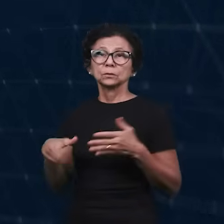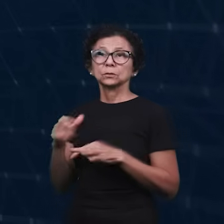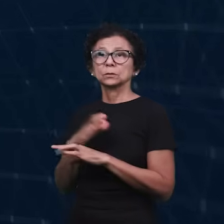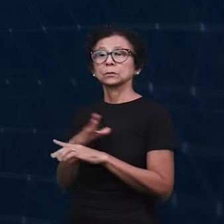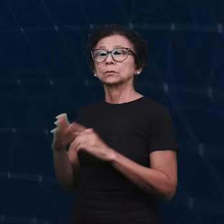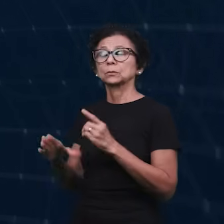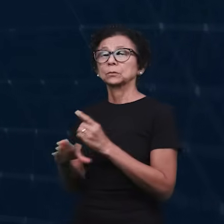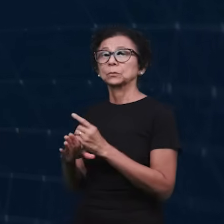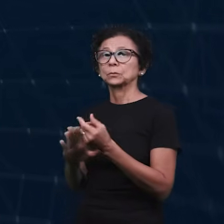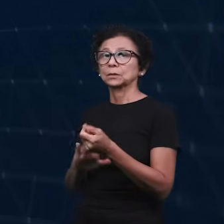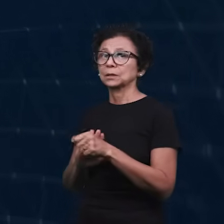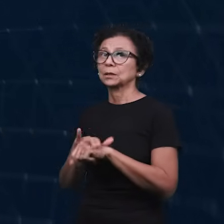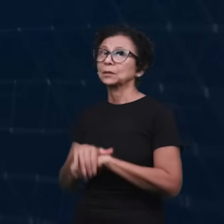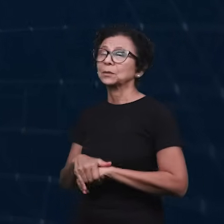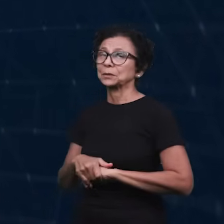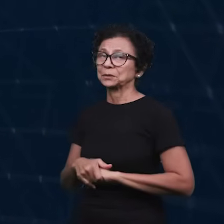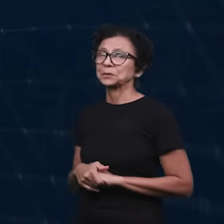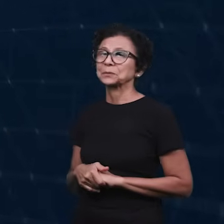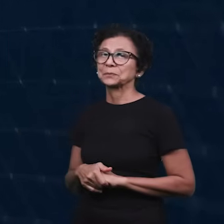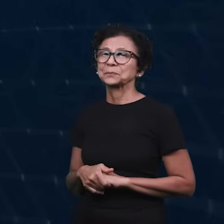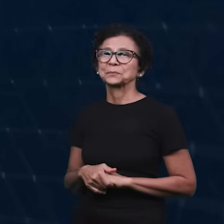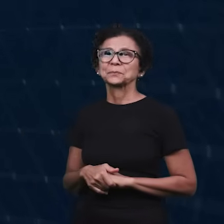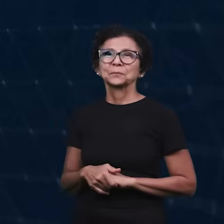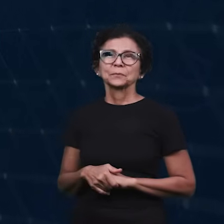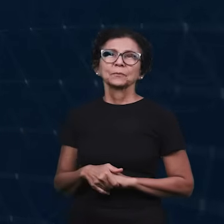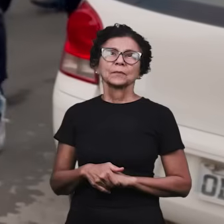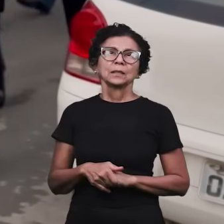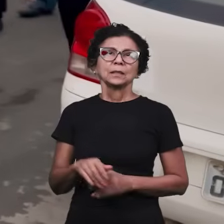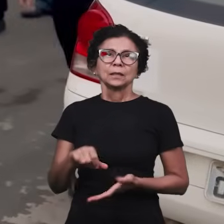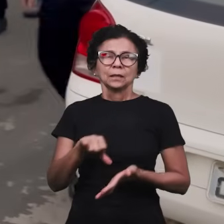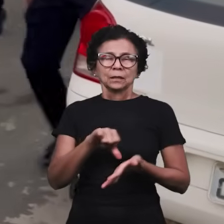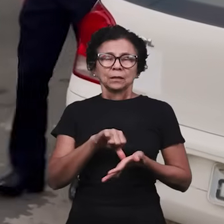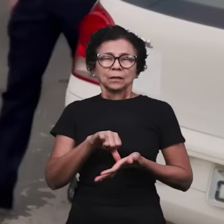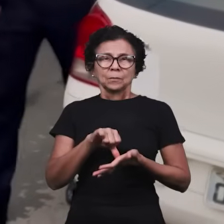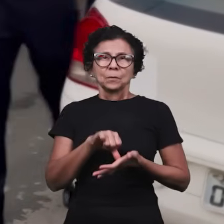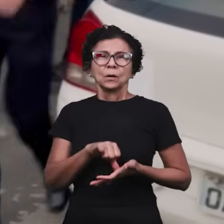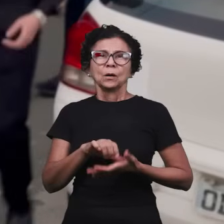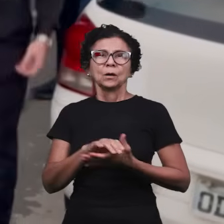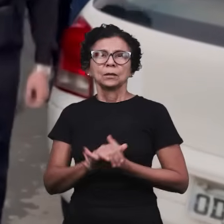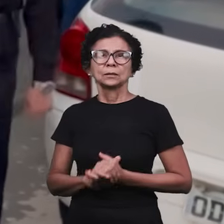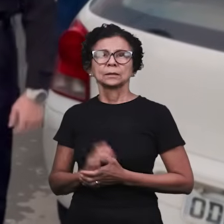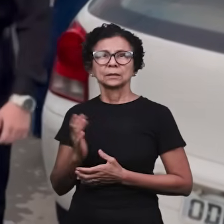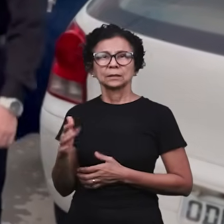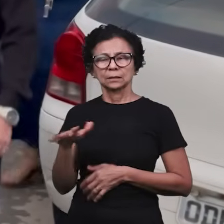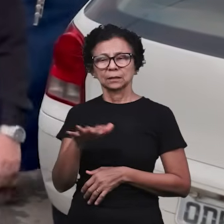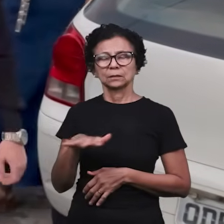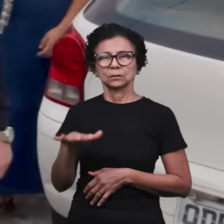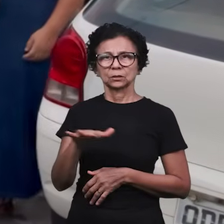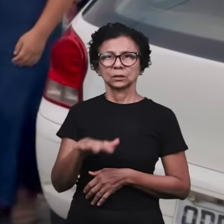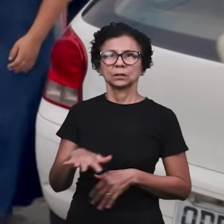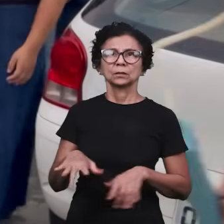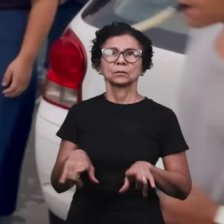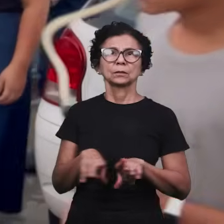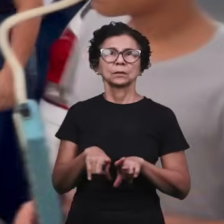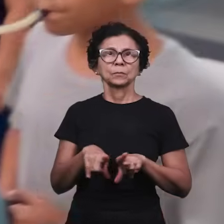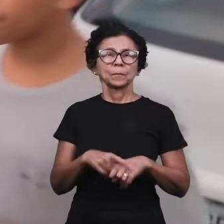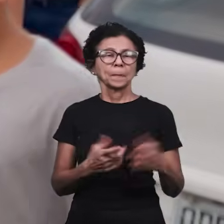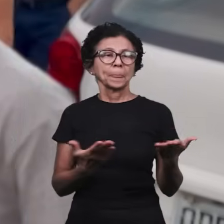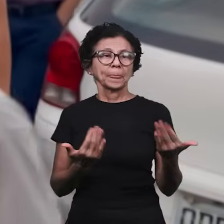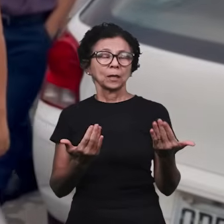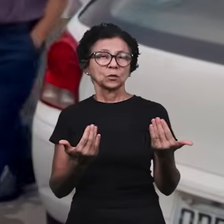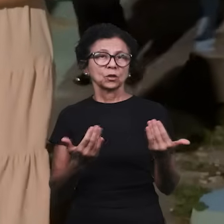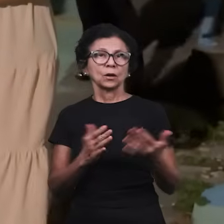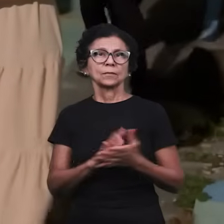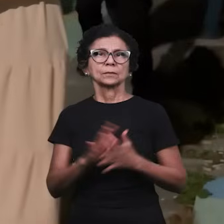terminou com um culto de glorificação pelas operações do Senhor. No Polo de Santana, na igreja de Santana 2, os jovens